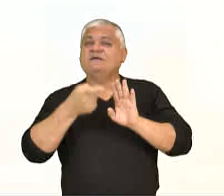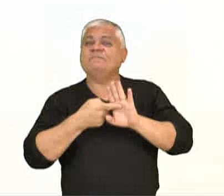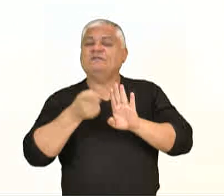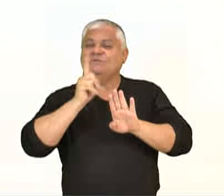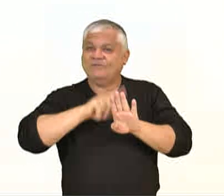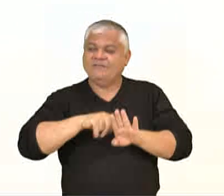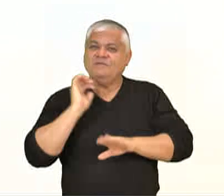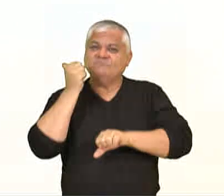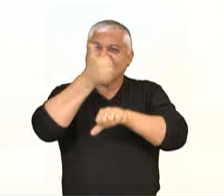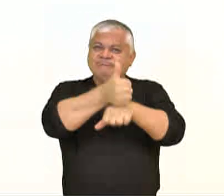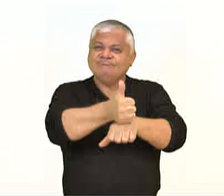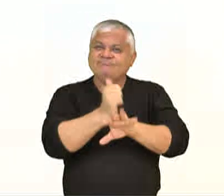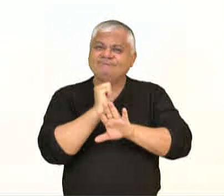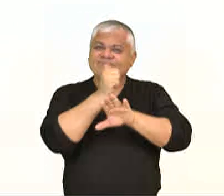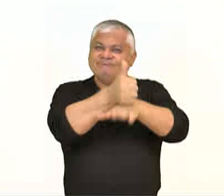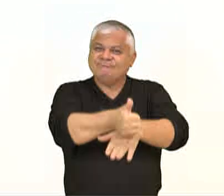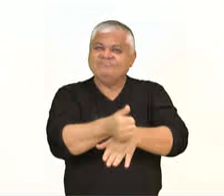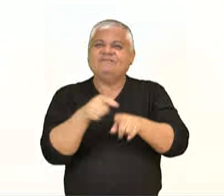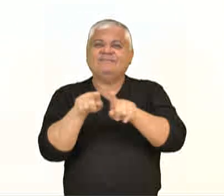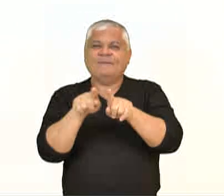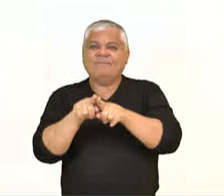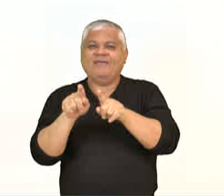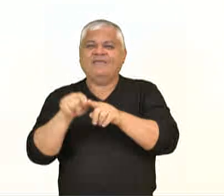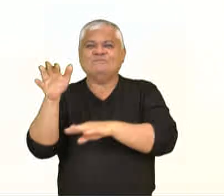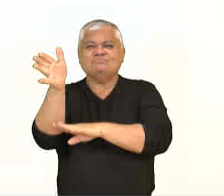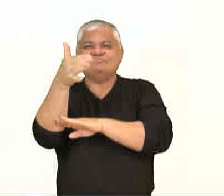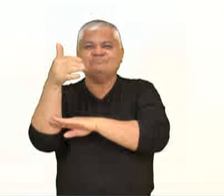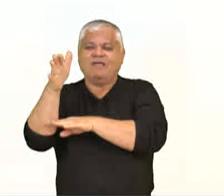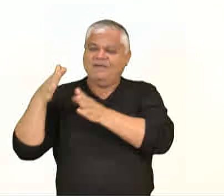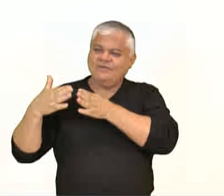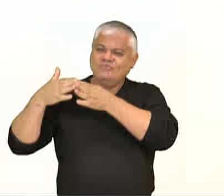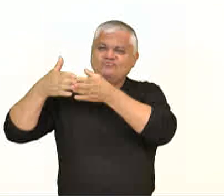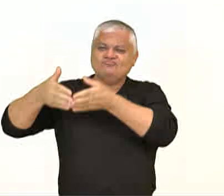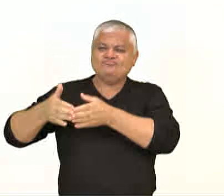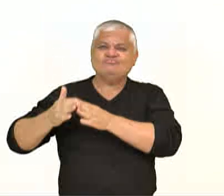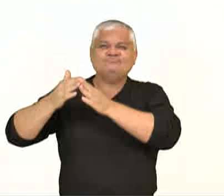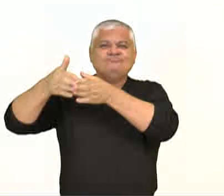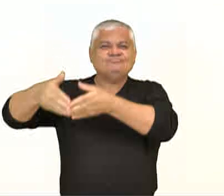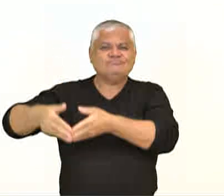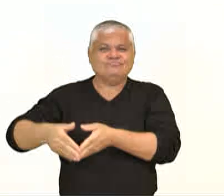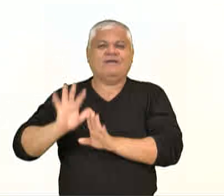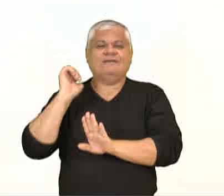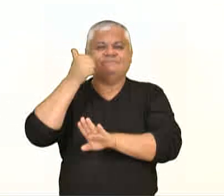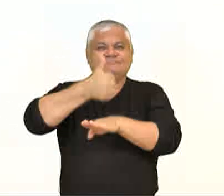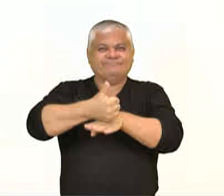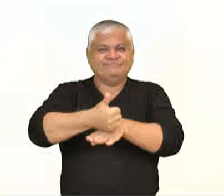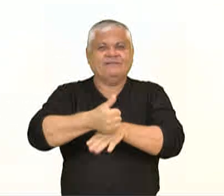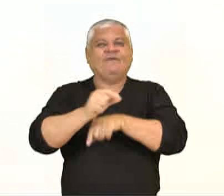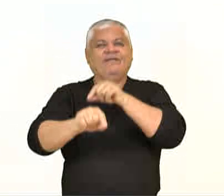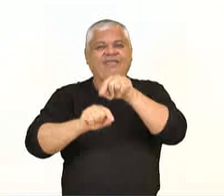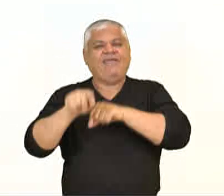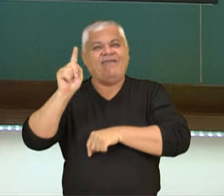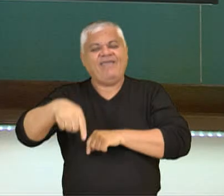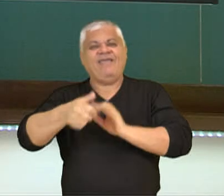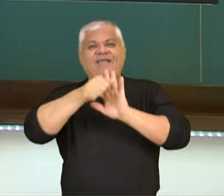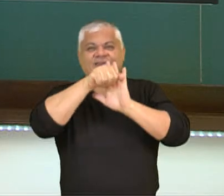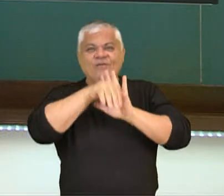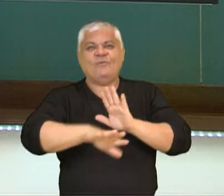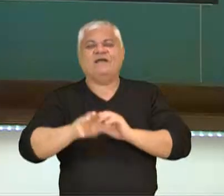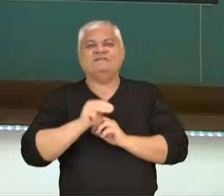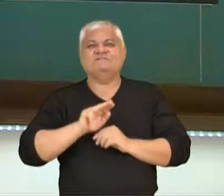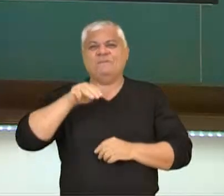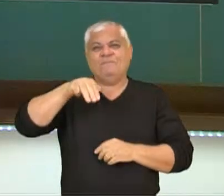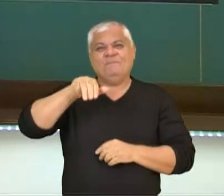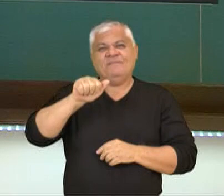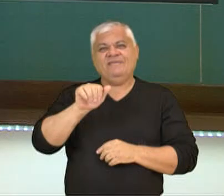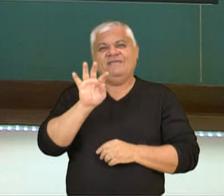metonímia náutica entre popa e nau, parte pelo todo. A metonímia é essa figura de linguagem que eu